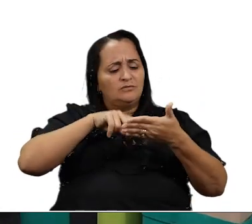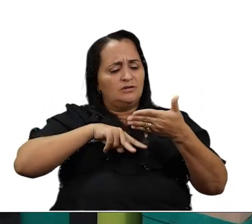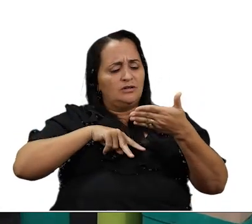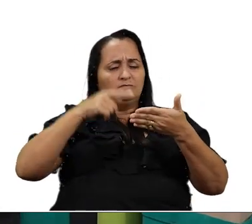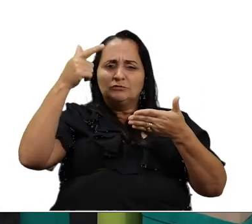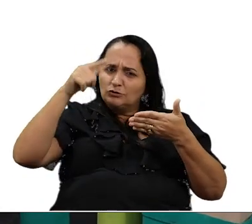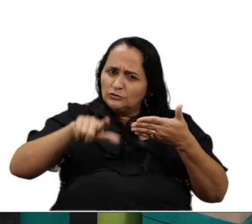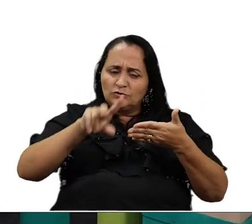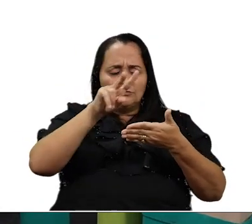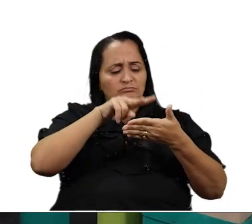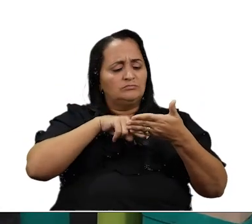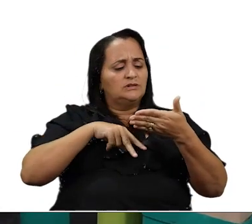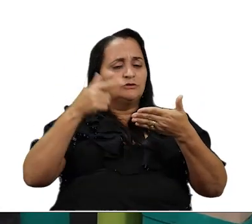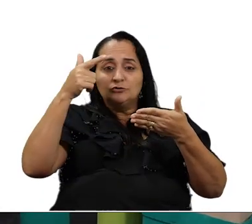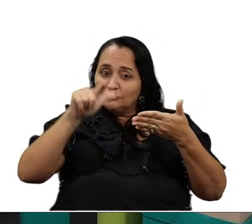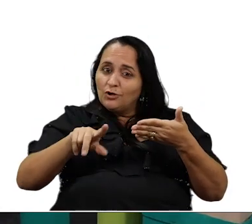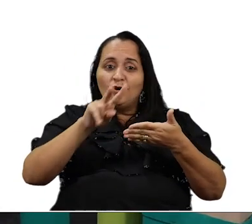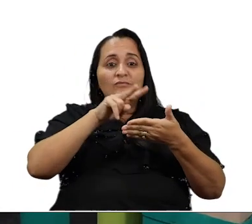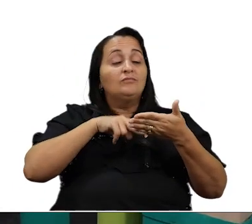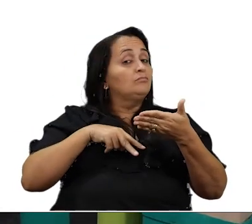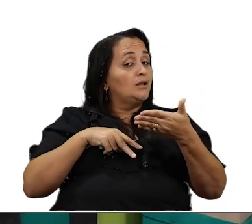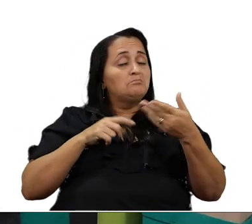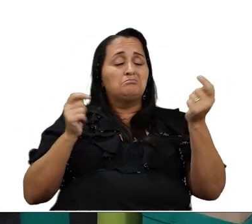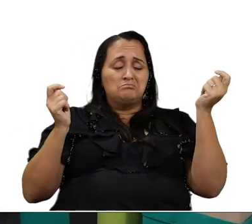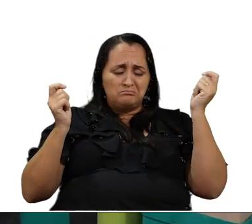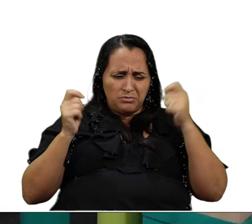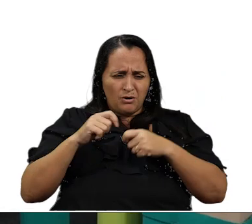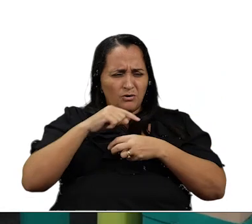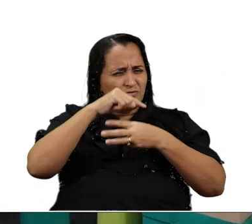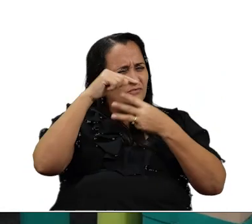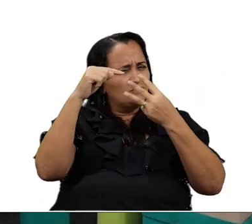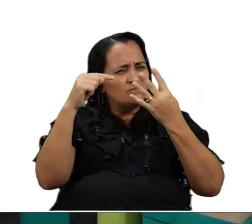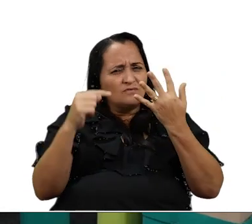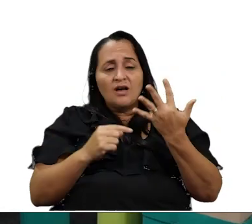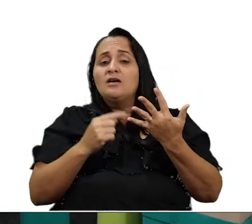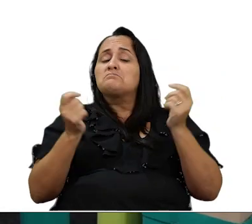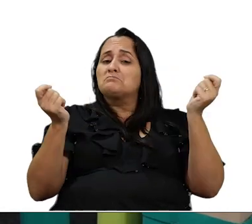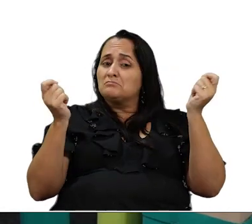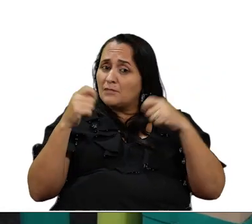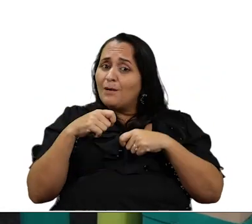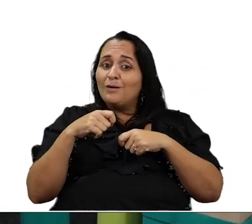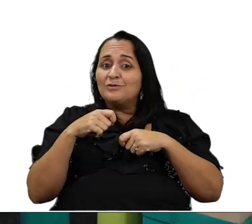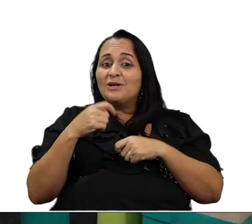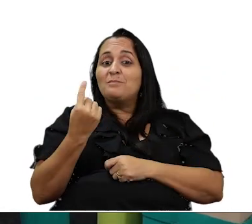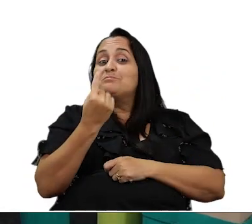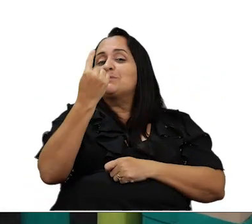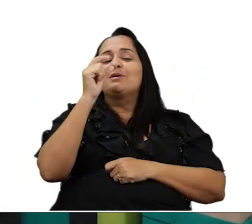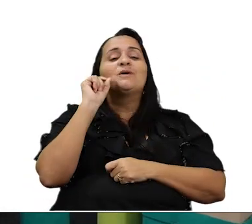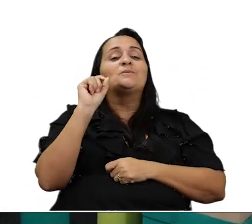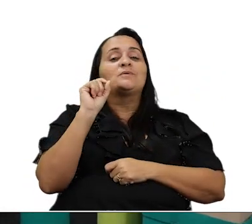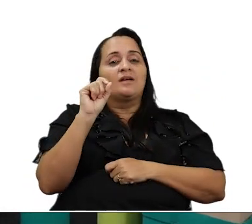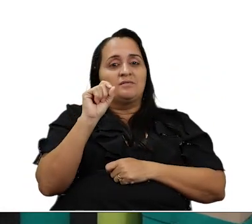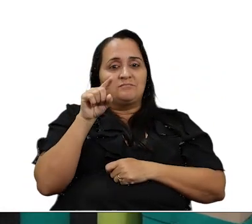suficiente que seja para que você tenha uma compreensão. Então, a primeira dica da nossa aula de hoje é: para